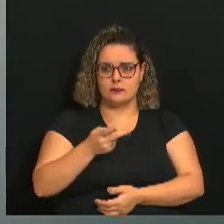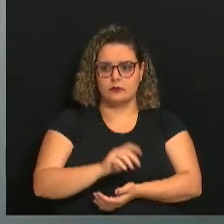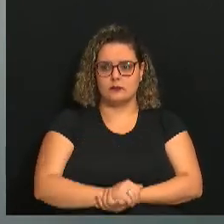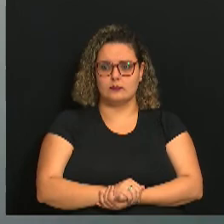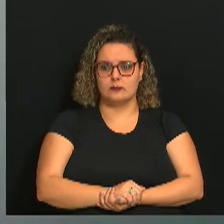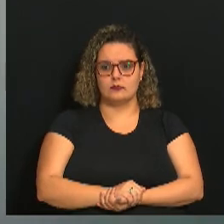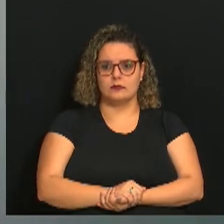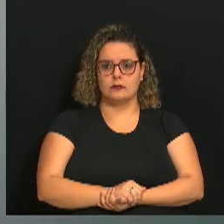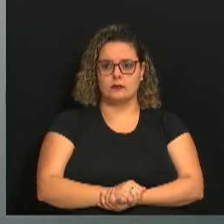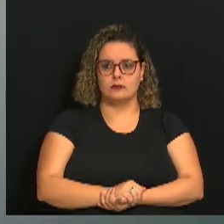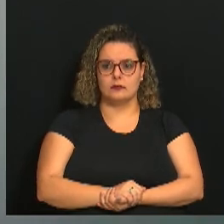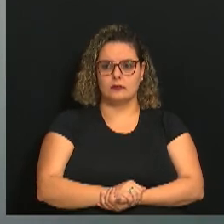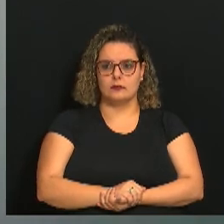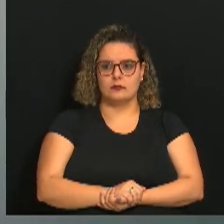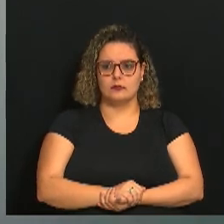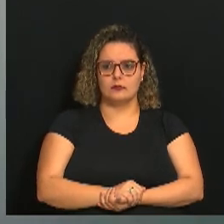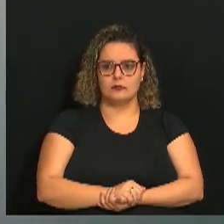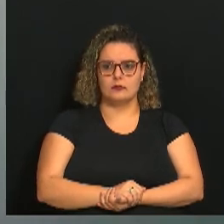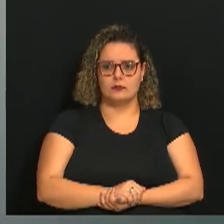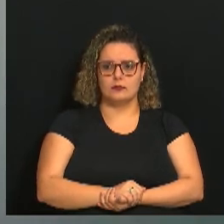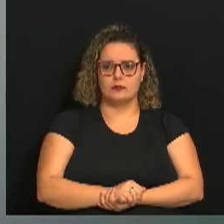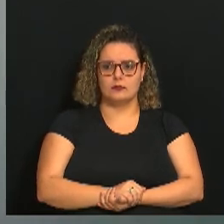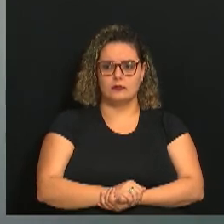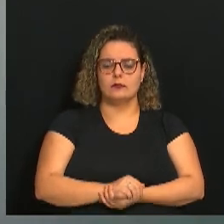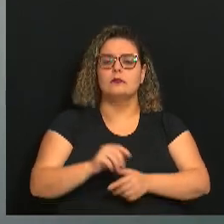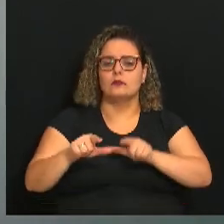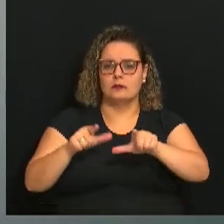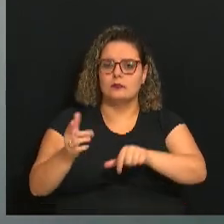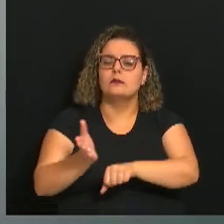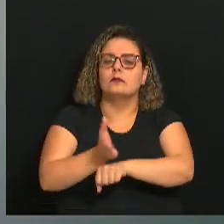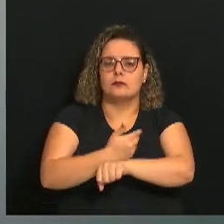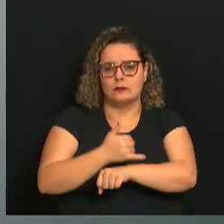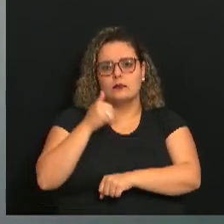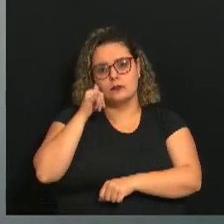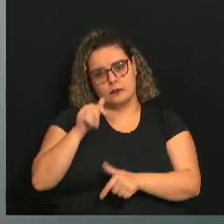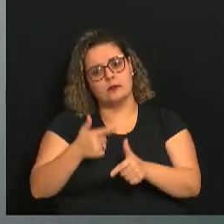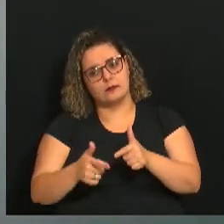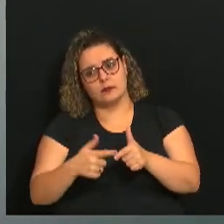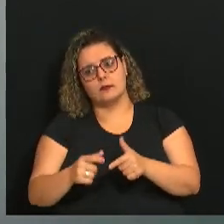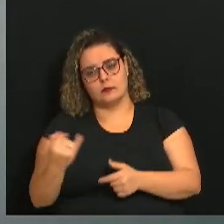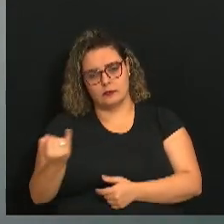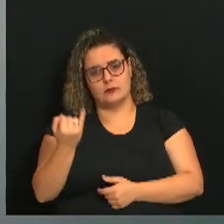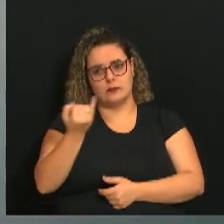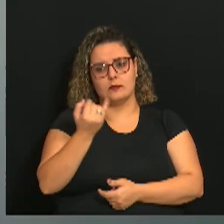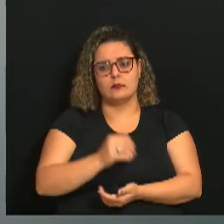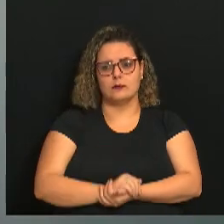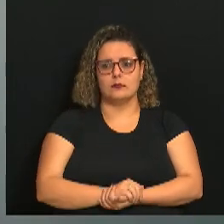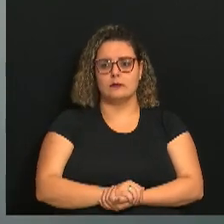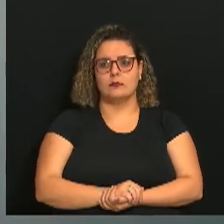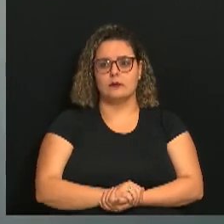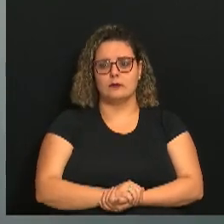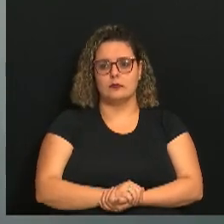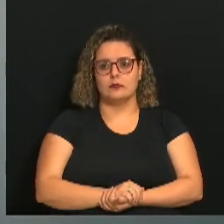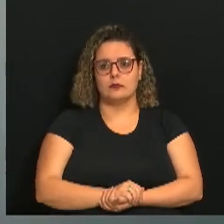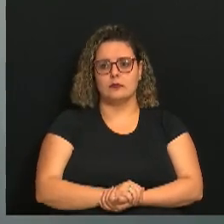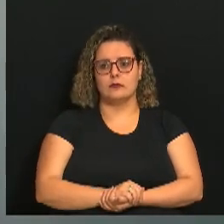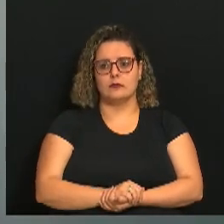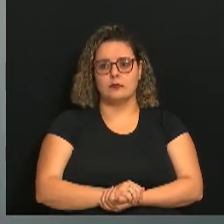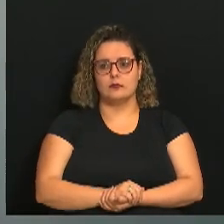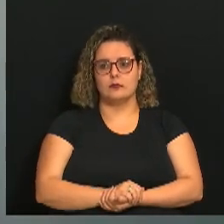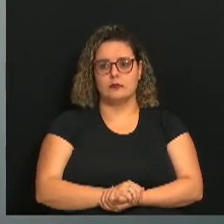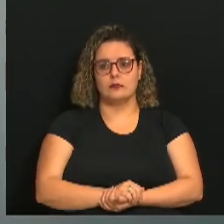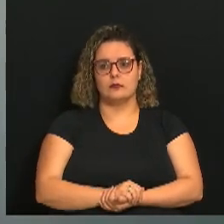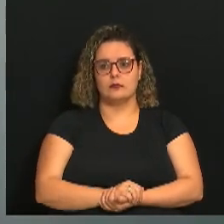o senhor coloca a questão do trabalho preventivo, da importância disso. E quando você coloca também essa relação